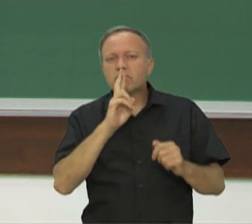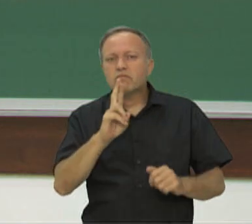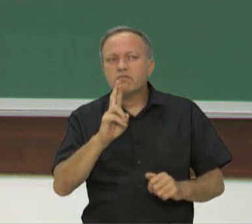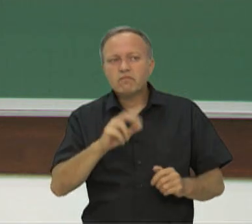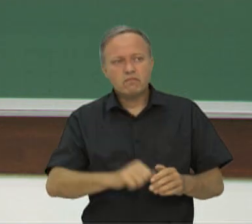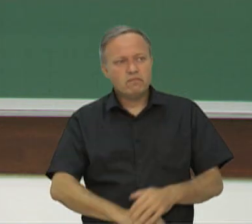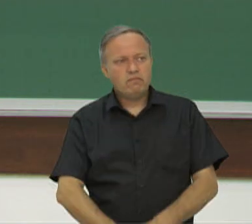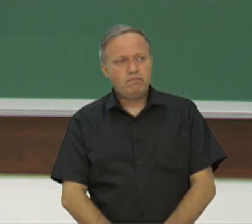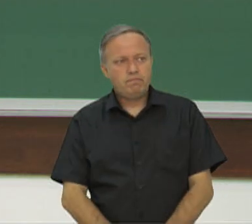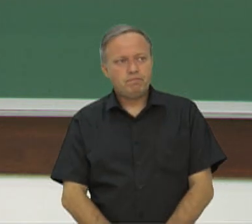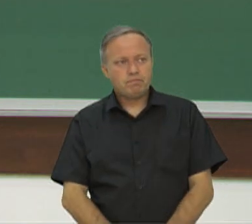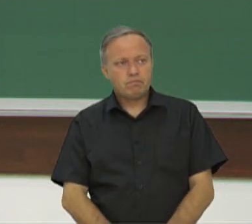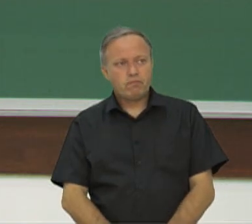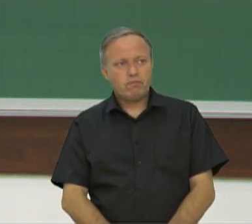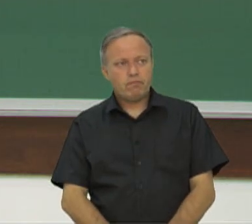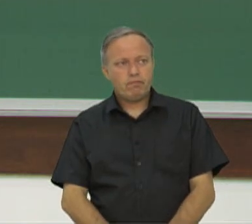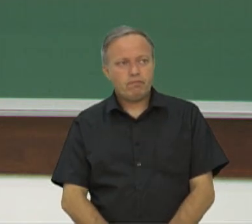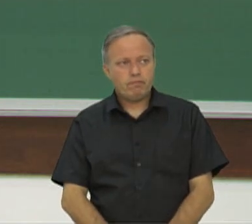Vamos lá?